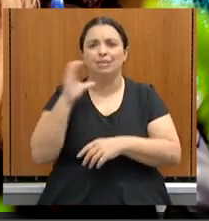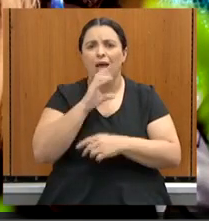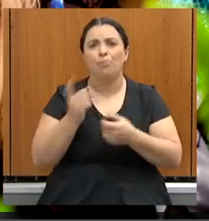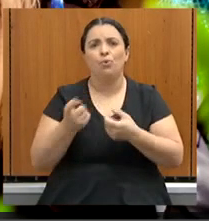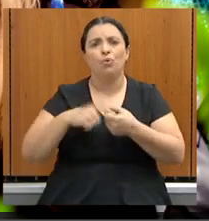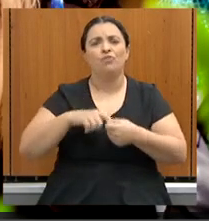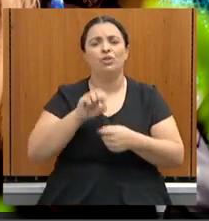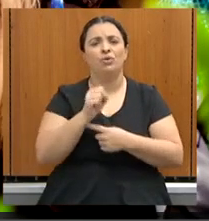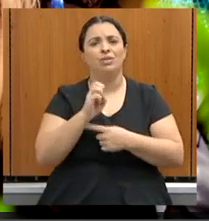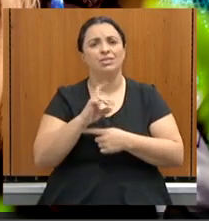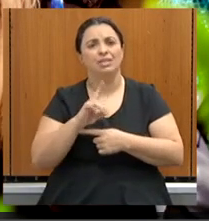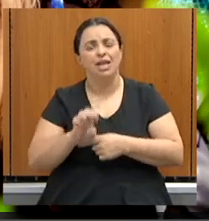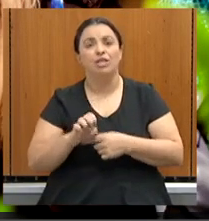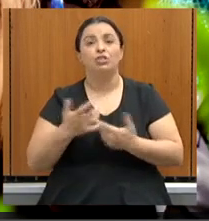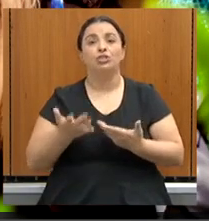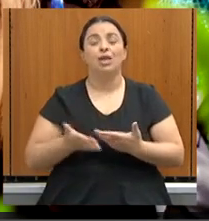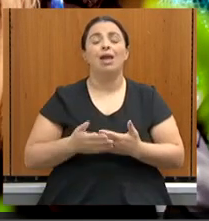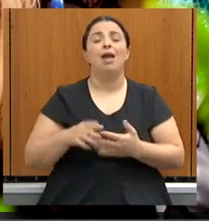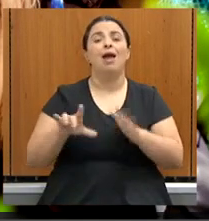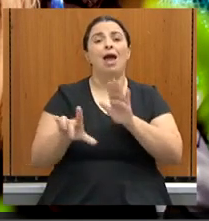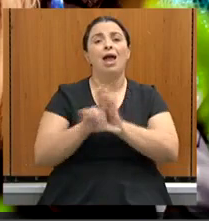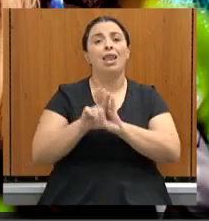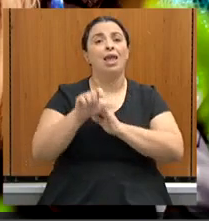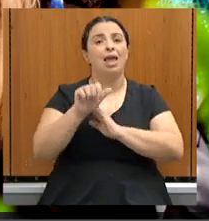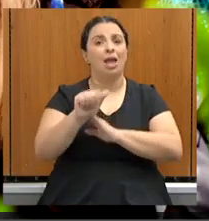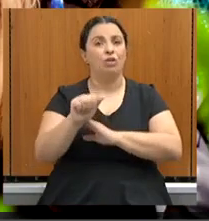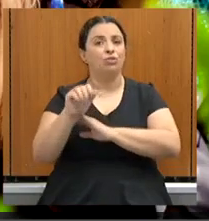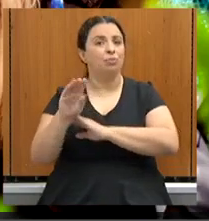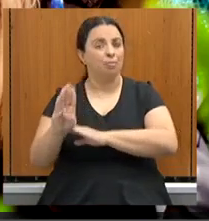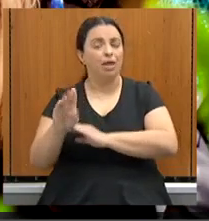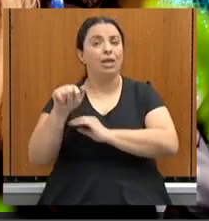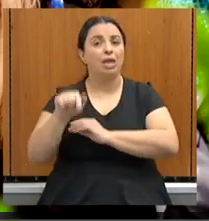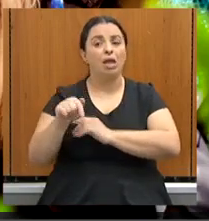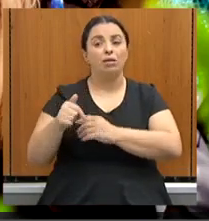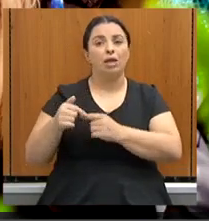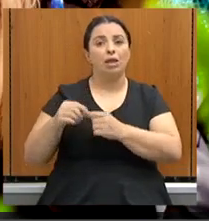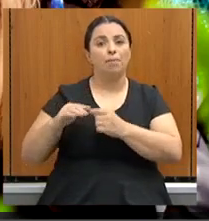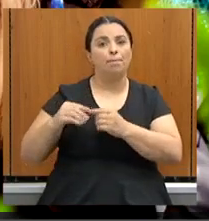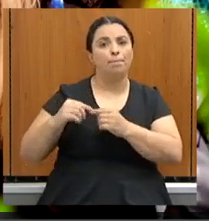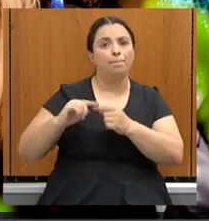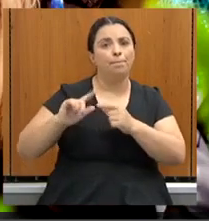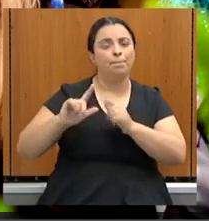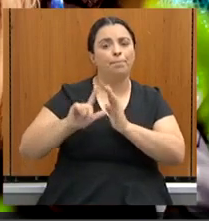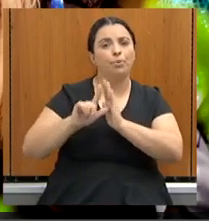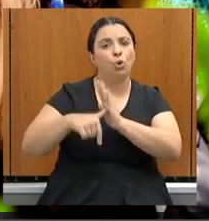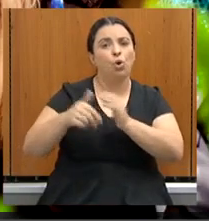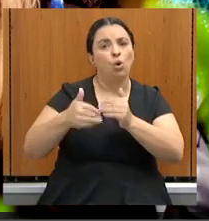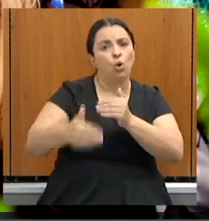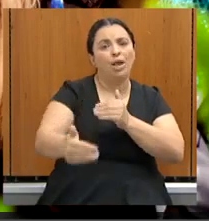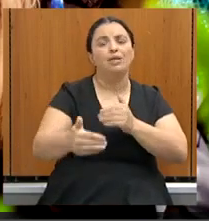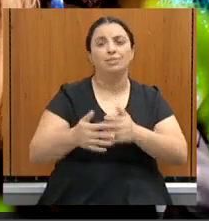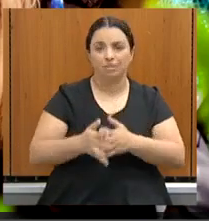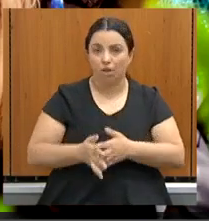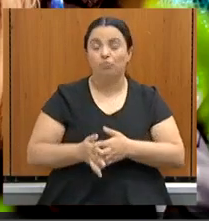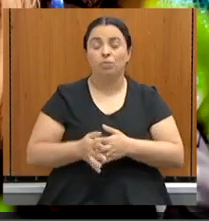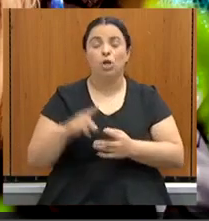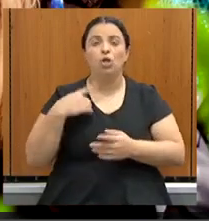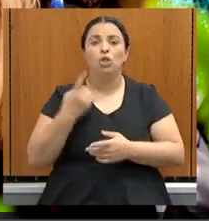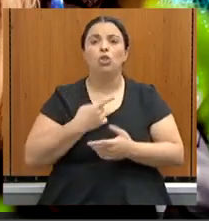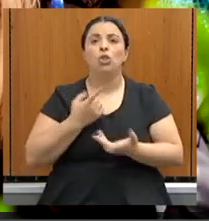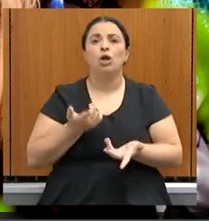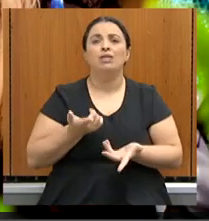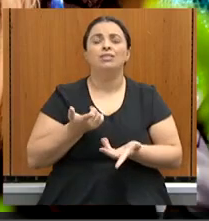prorrogação da Lei Aldeblanc, nós executamos 100% dos recursos da Lei Aldeblanc, Faço uma parte de